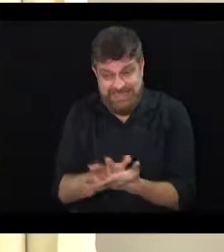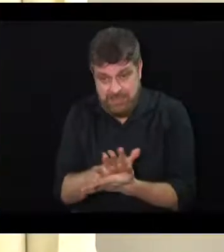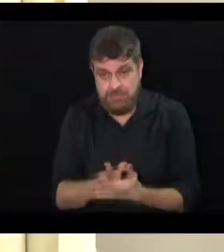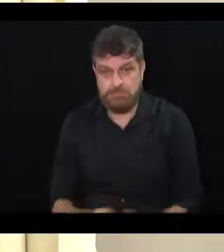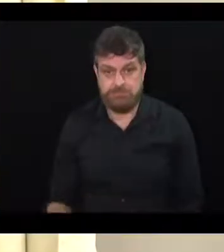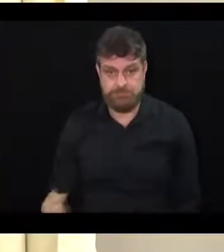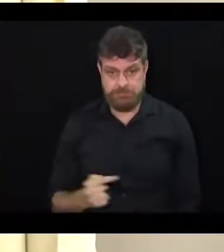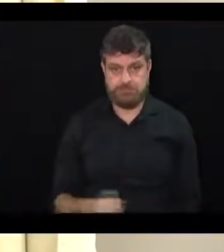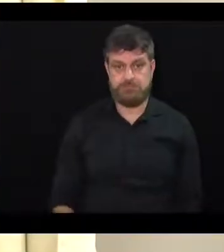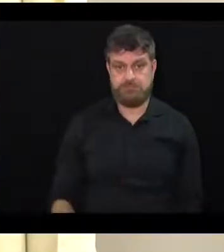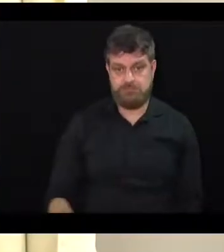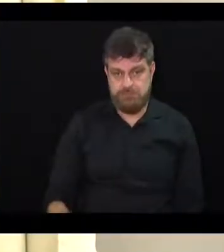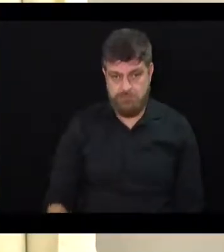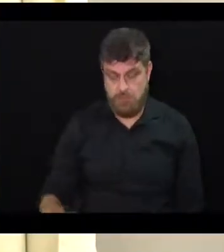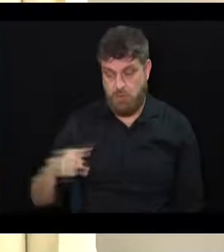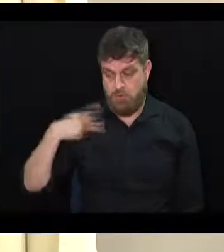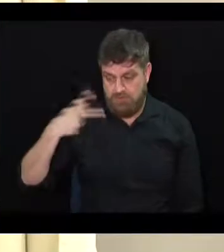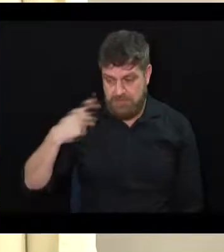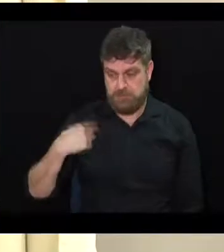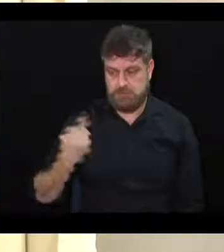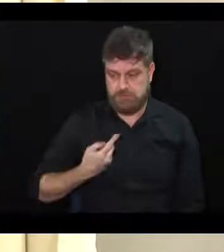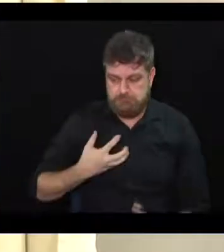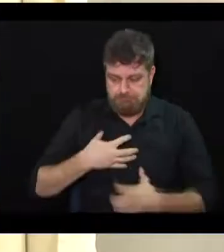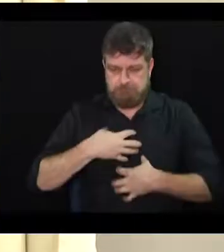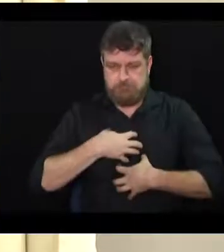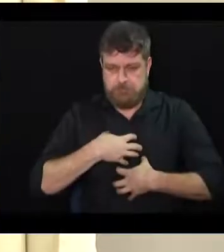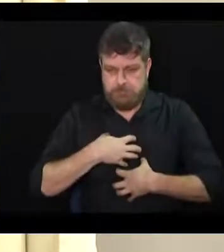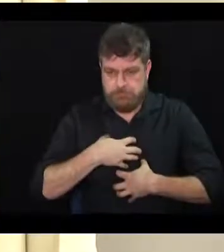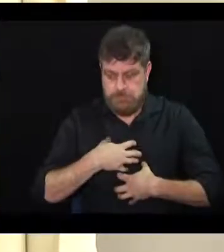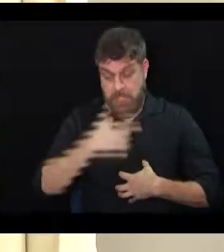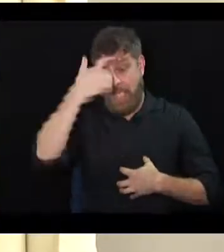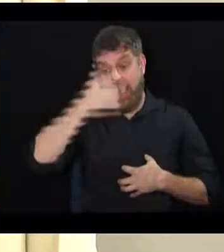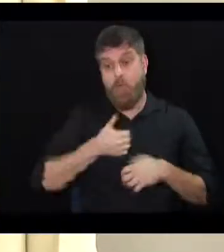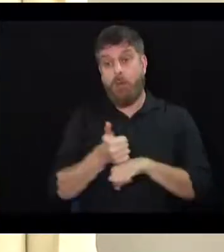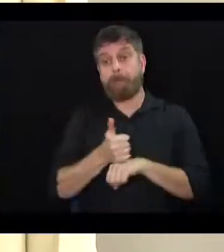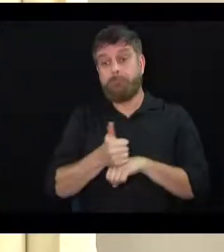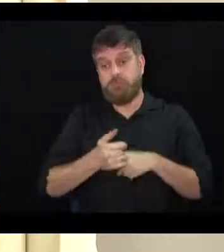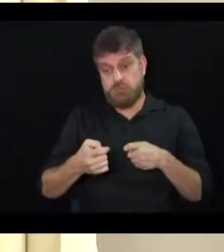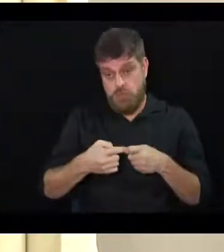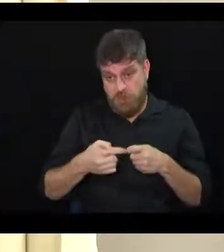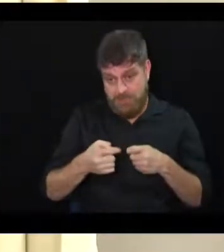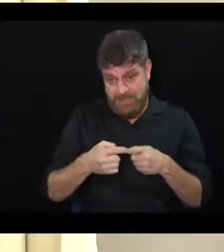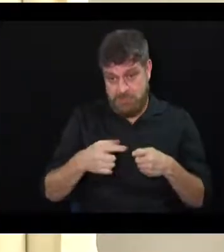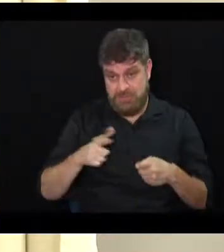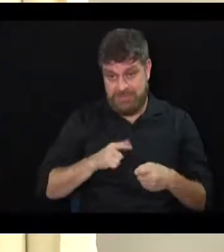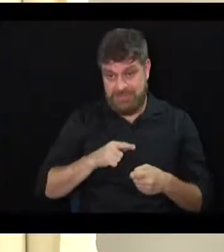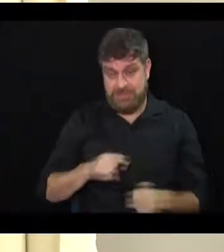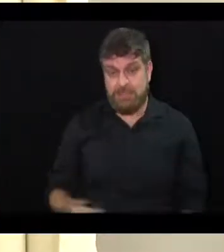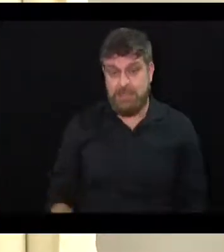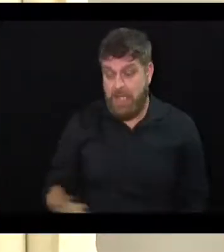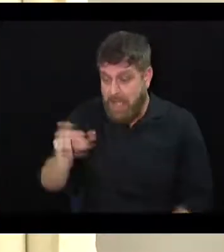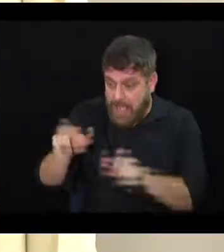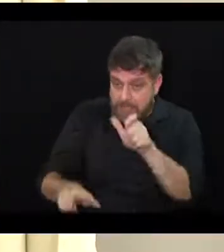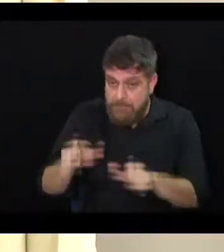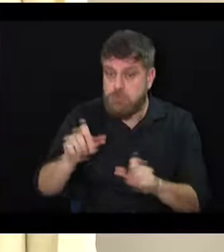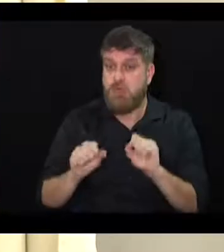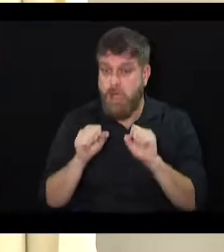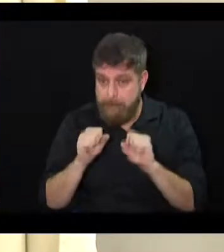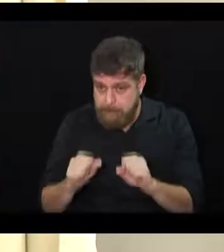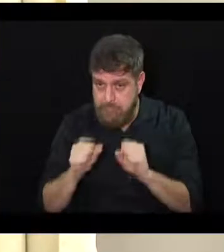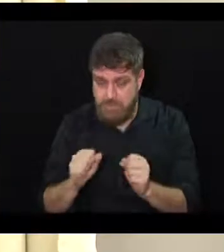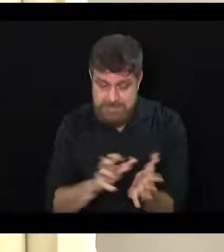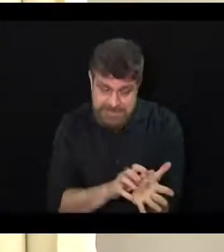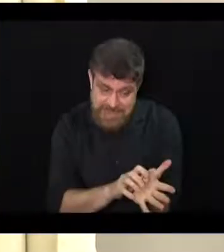do Legislativo, com essa sensibilidade na formação médica que eu tenho, ela vai trazer uma opção de que as pessoas possam se